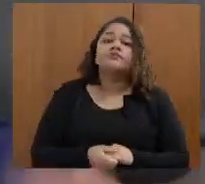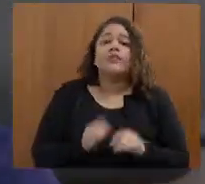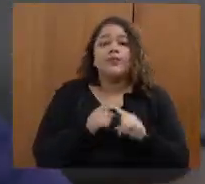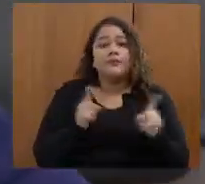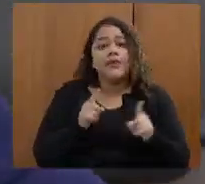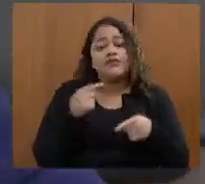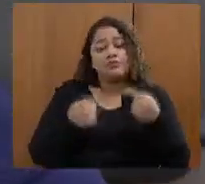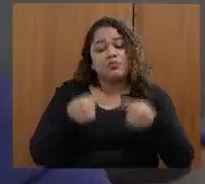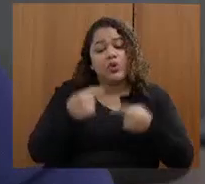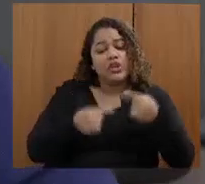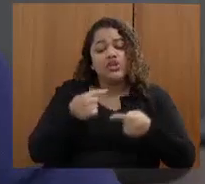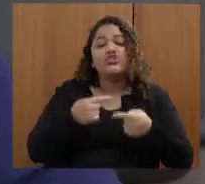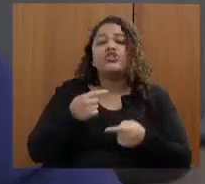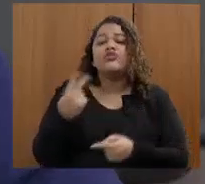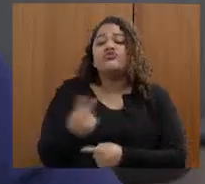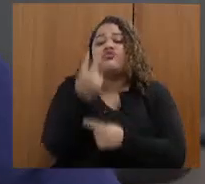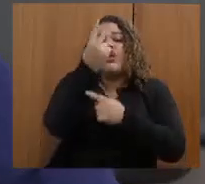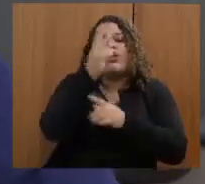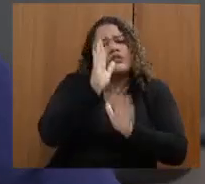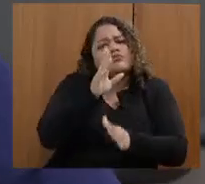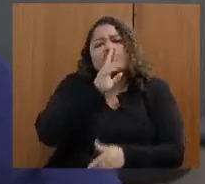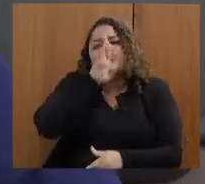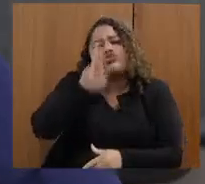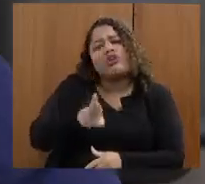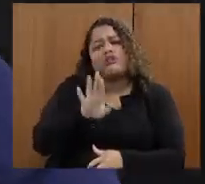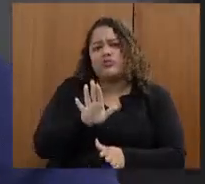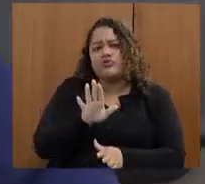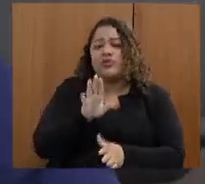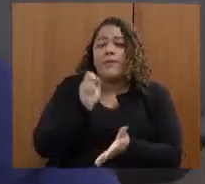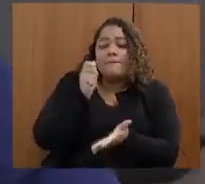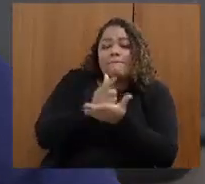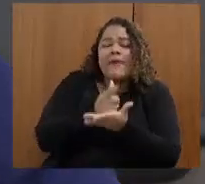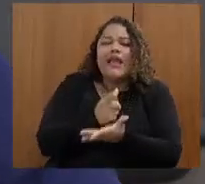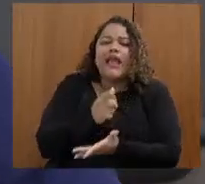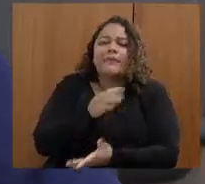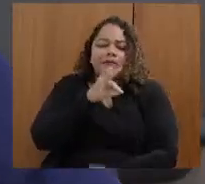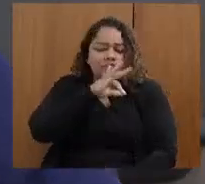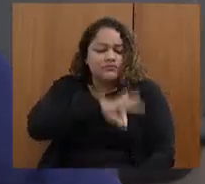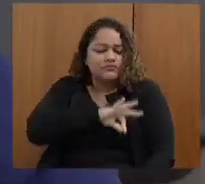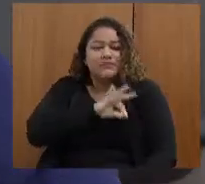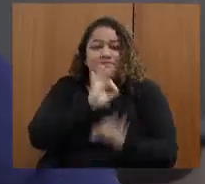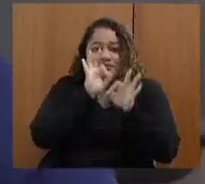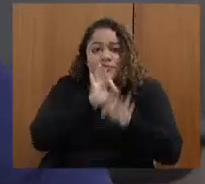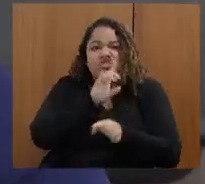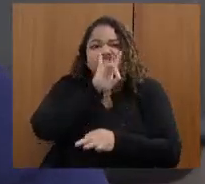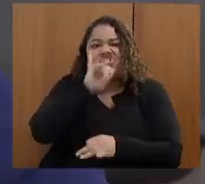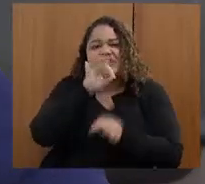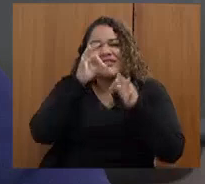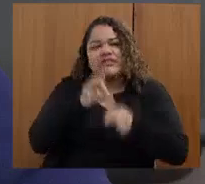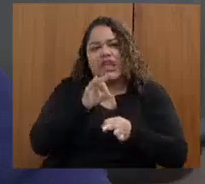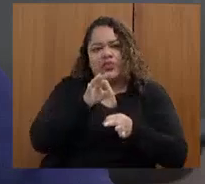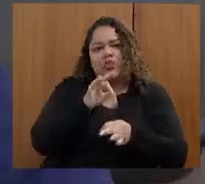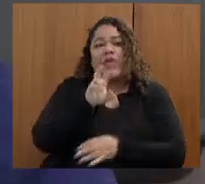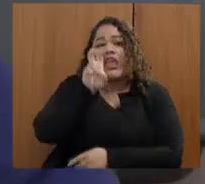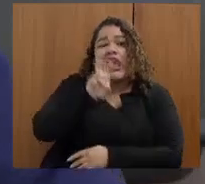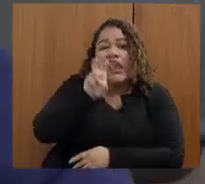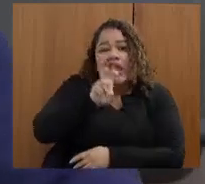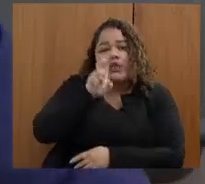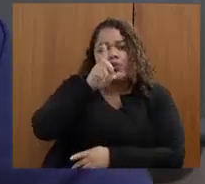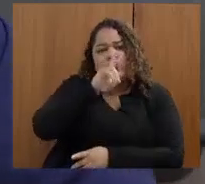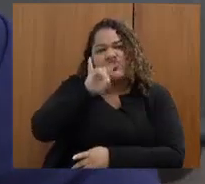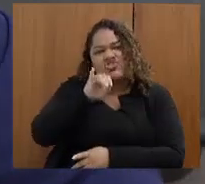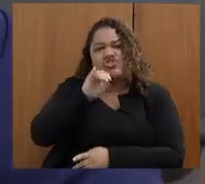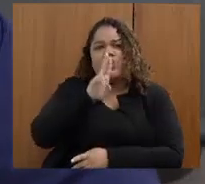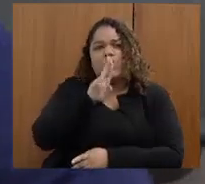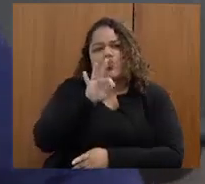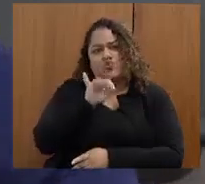valorização do nosso servidores com o pagamento em dia no quinto dia útil conta e dependemos